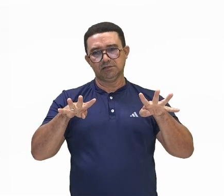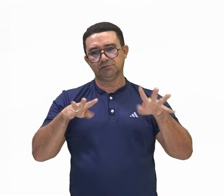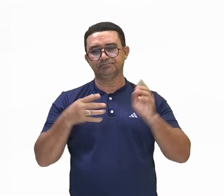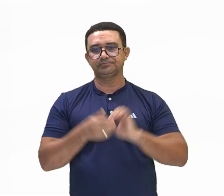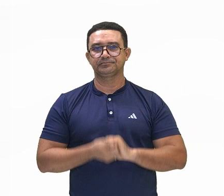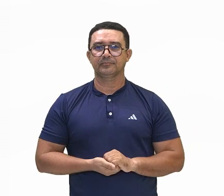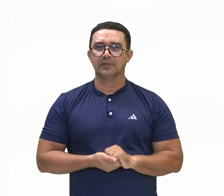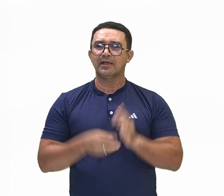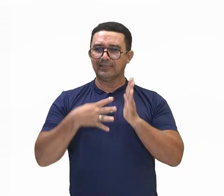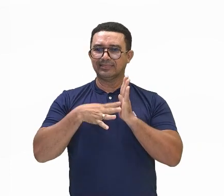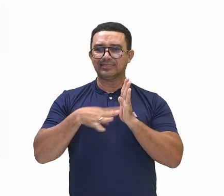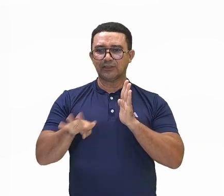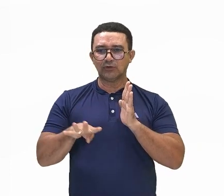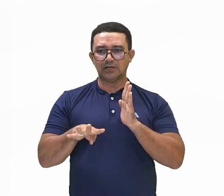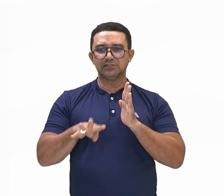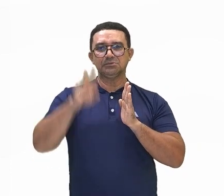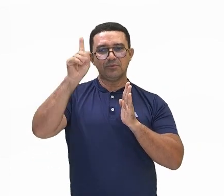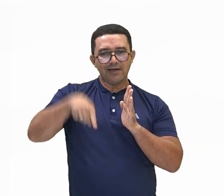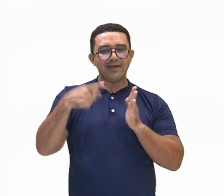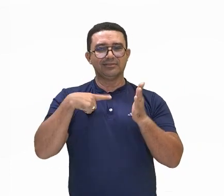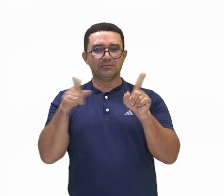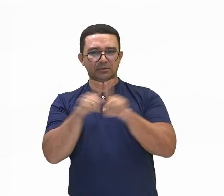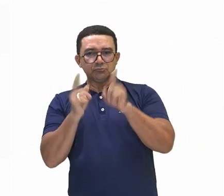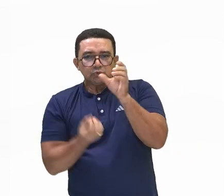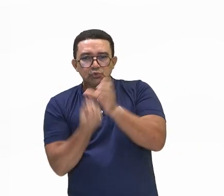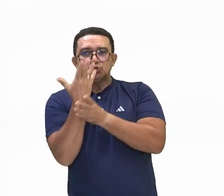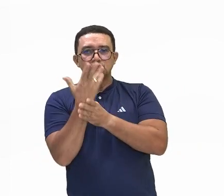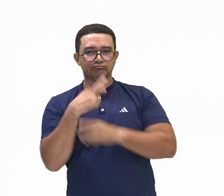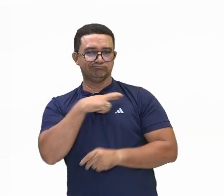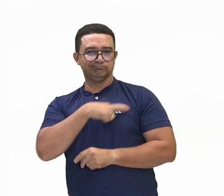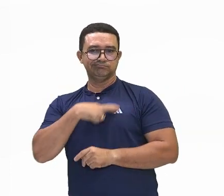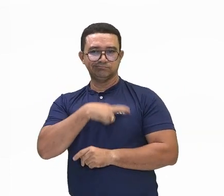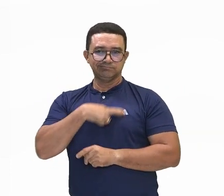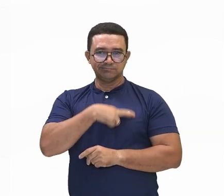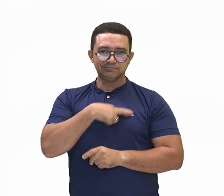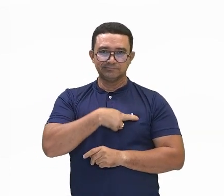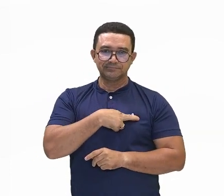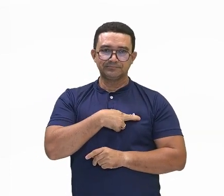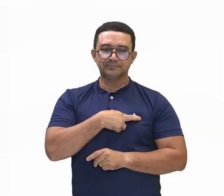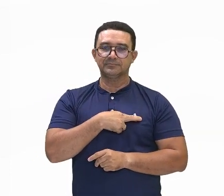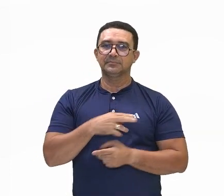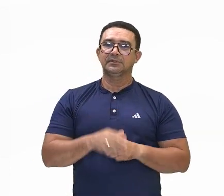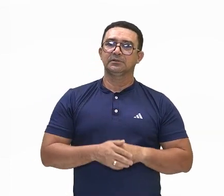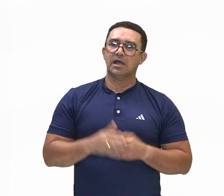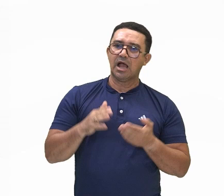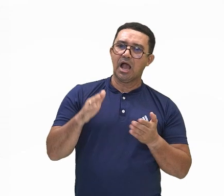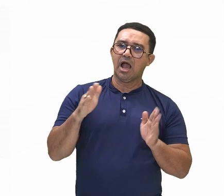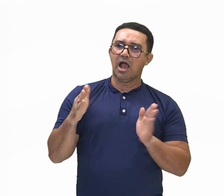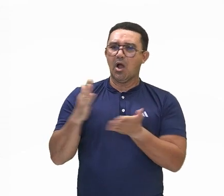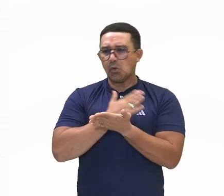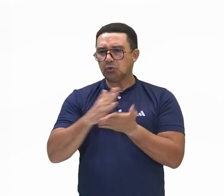o naturalismo é uma vertente do realismo, como eu já bem disse. Por esse motivo, em muitos